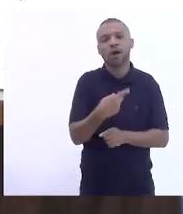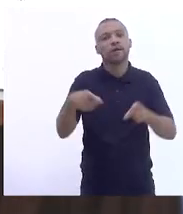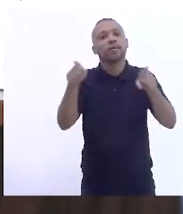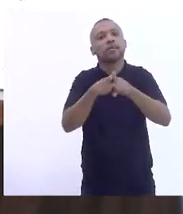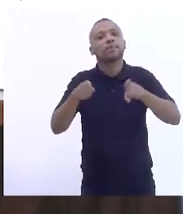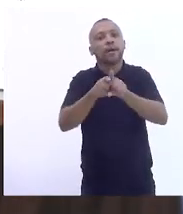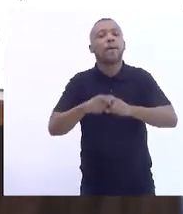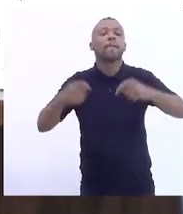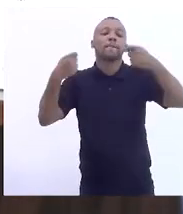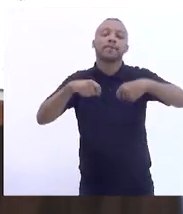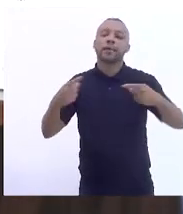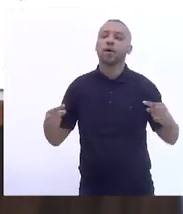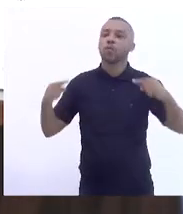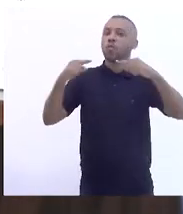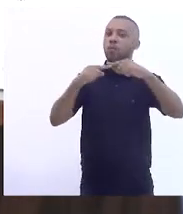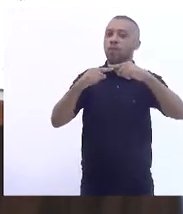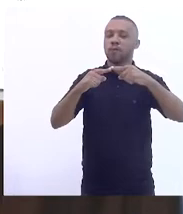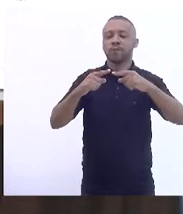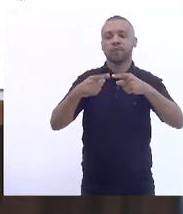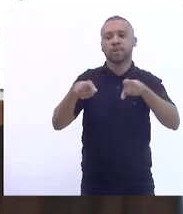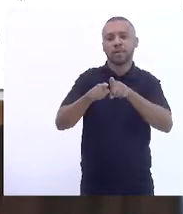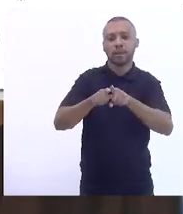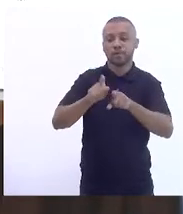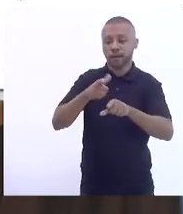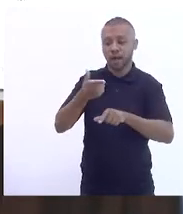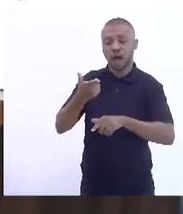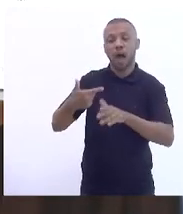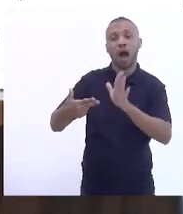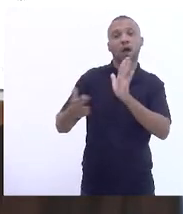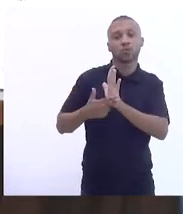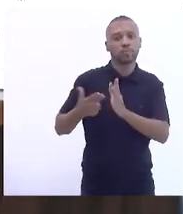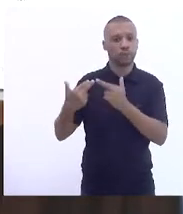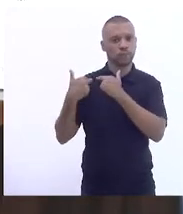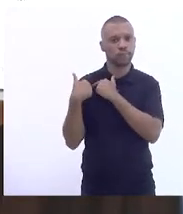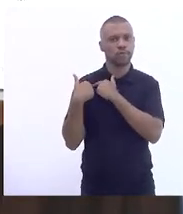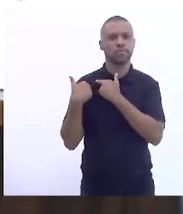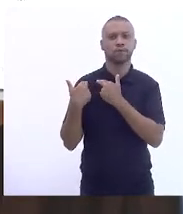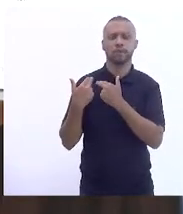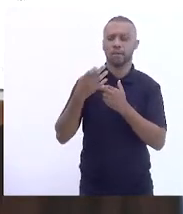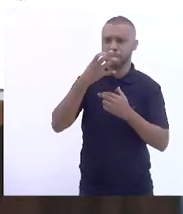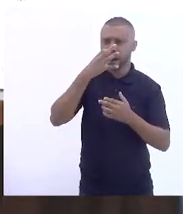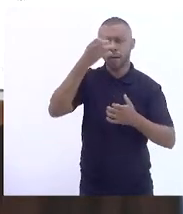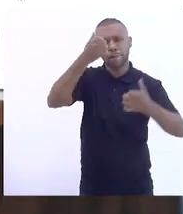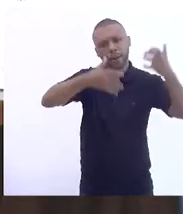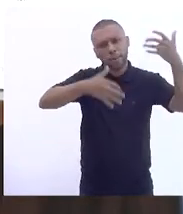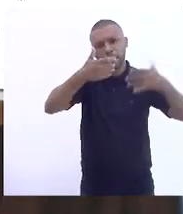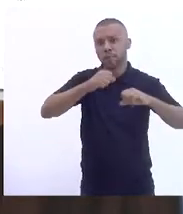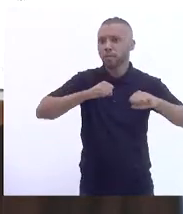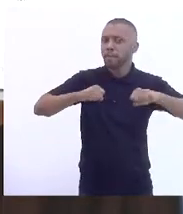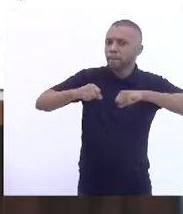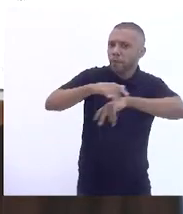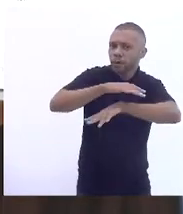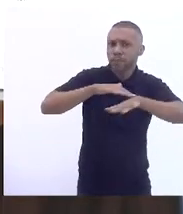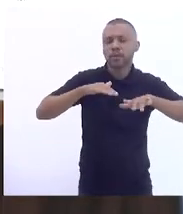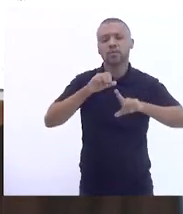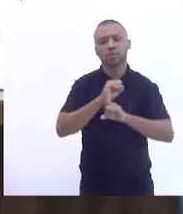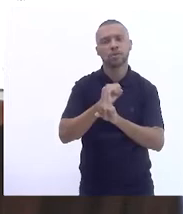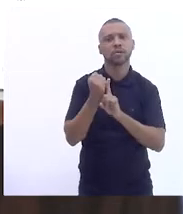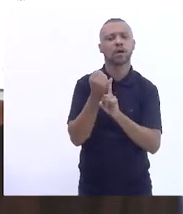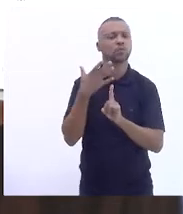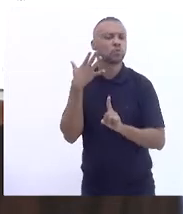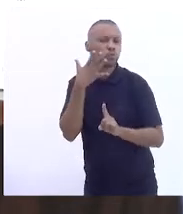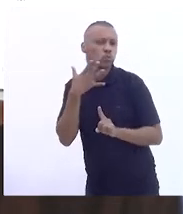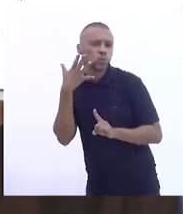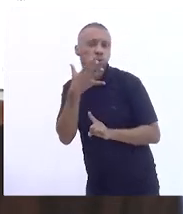estar em consonância para responder enquanto o poder público ouvir as falas dos movimentos sociais que virão a seguir e